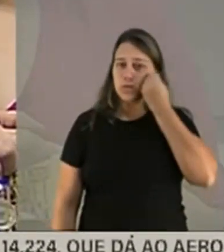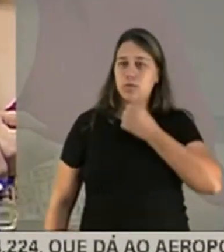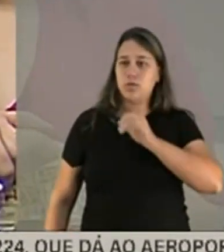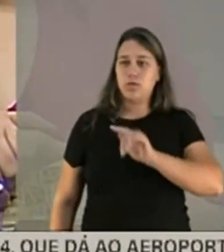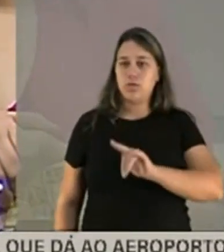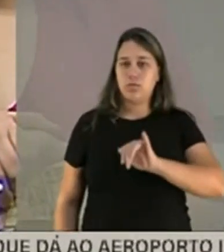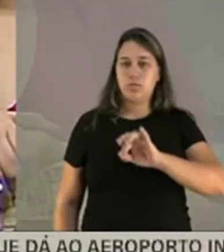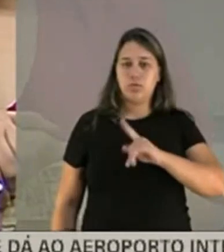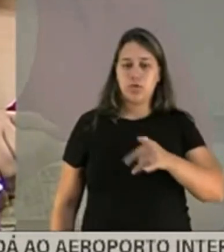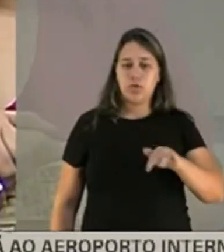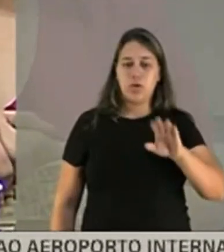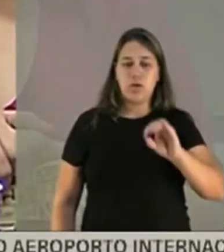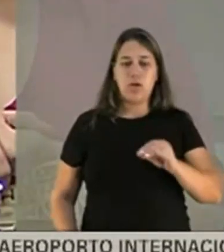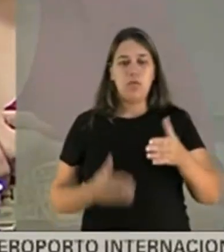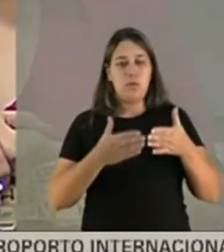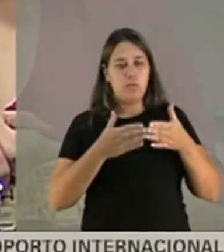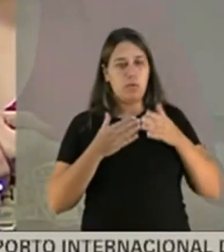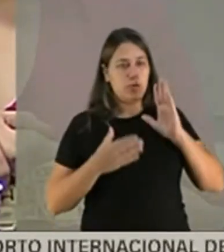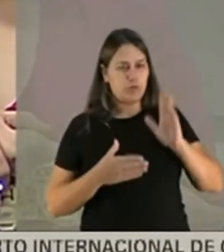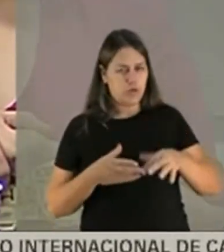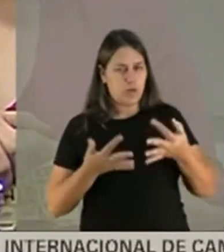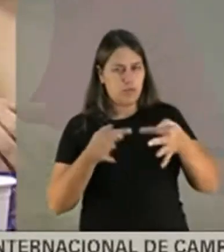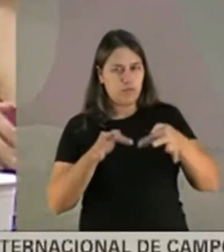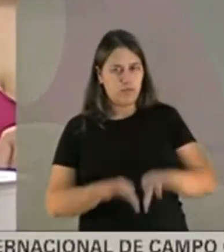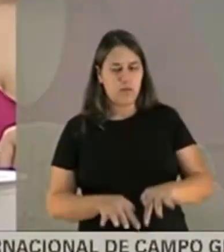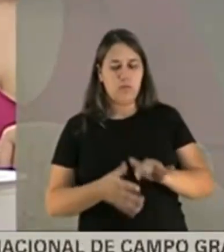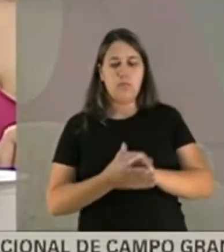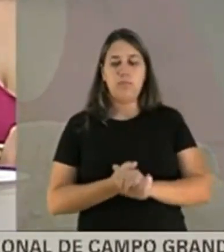Vossa Excelência que encaminhe para o final. Tá.